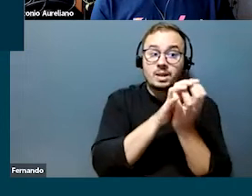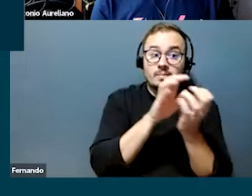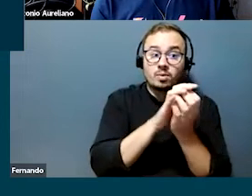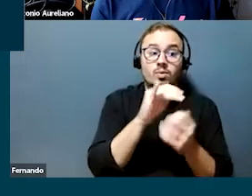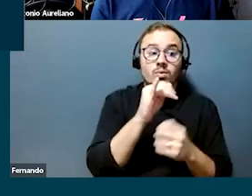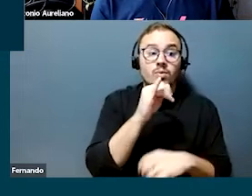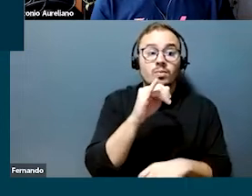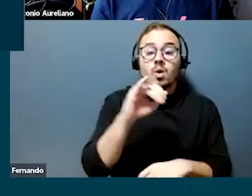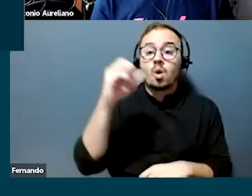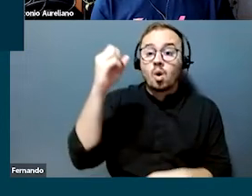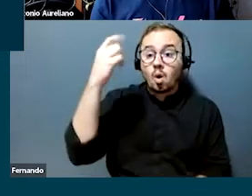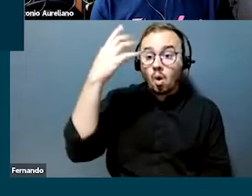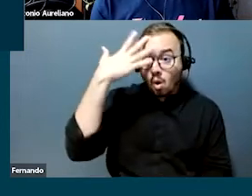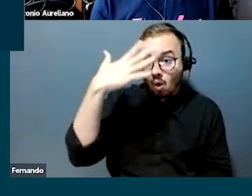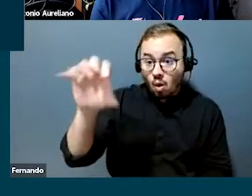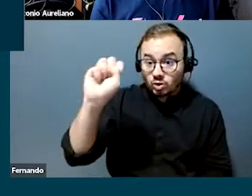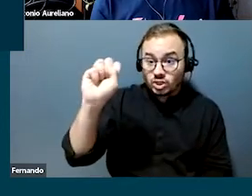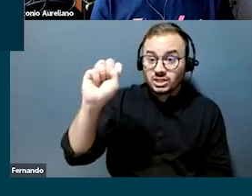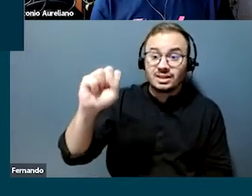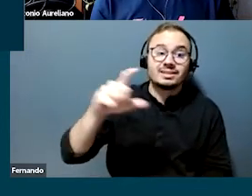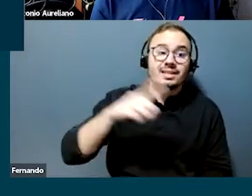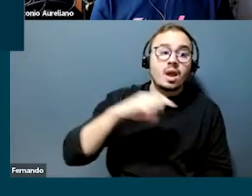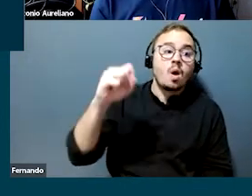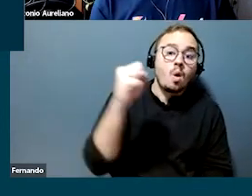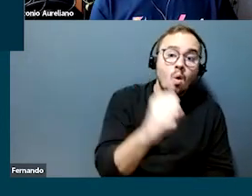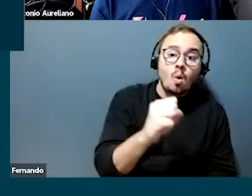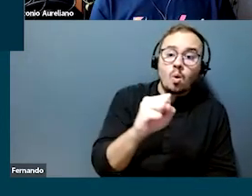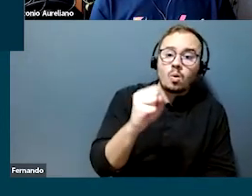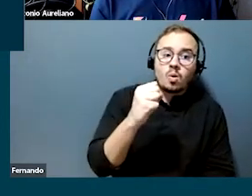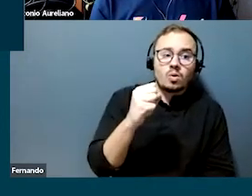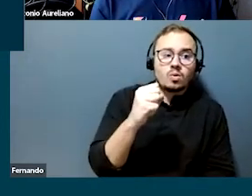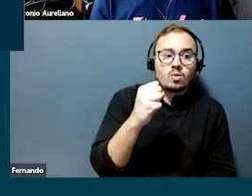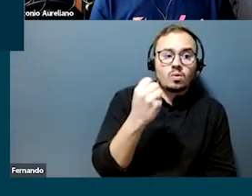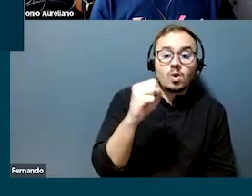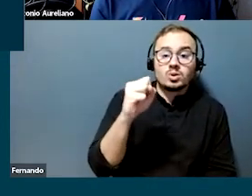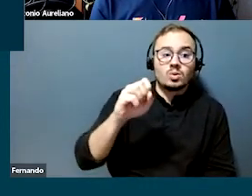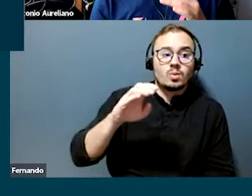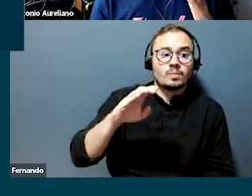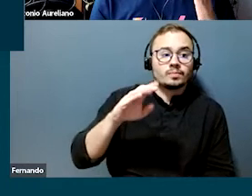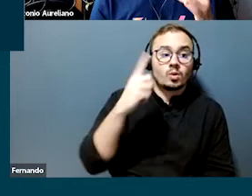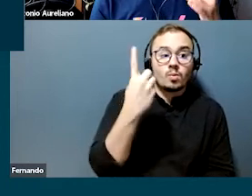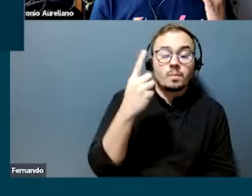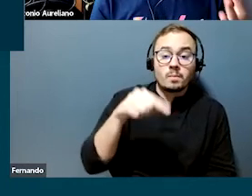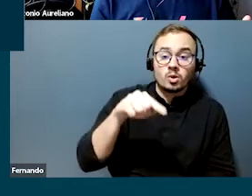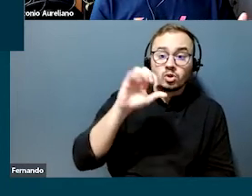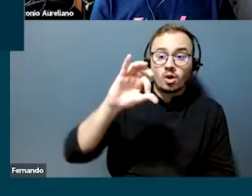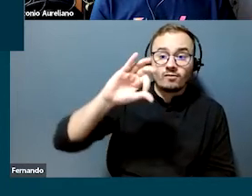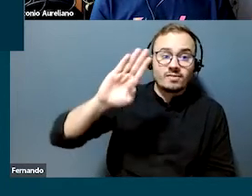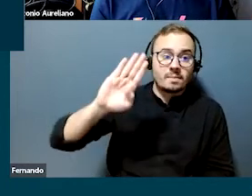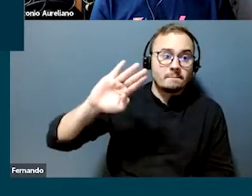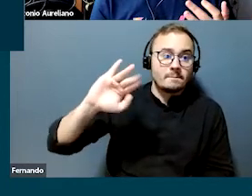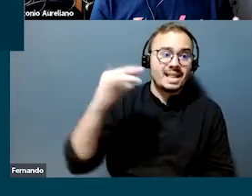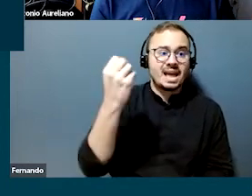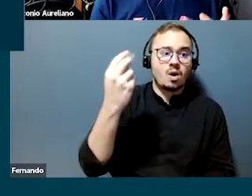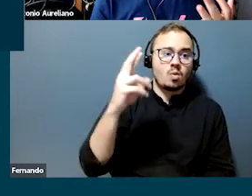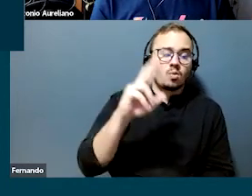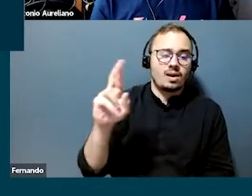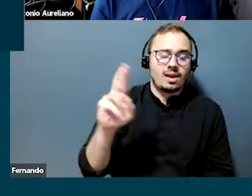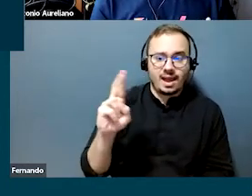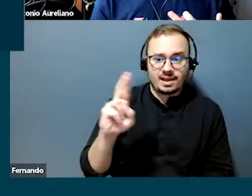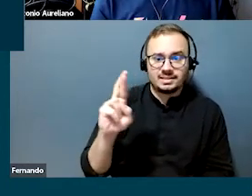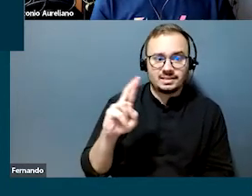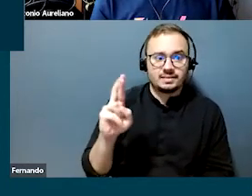movimento econômico em 8 dias, mais ou menos de 2 bilhões de reais. Esse movimento econômico, quando a gente compara com o PIB anual do Estado, que é de